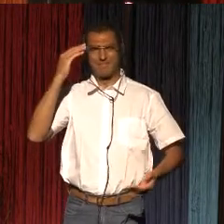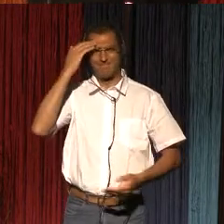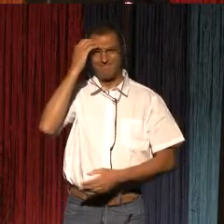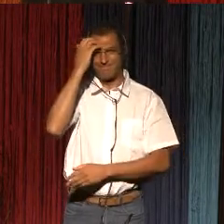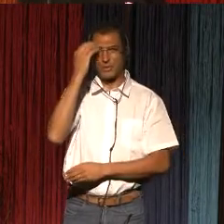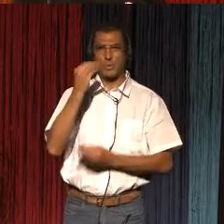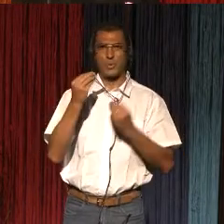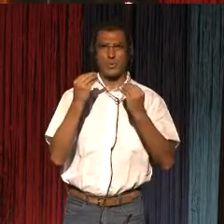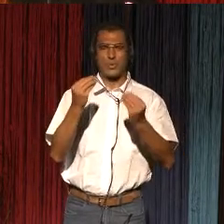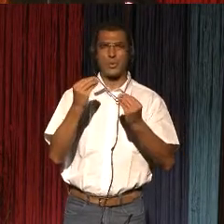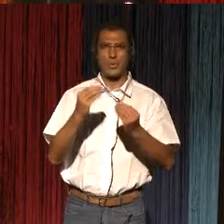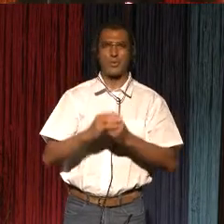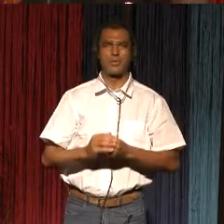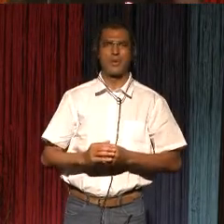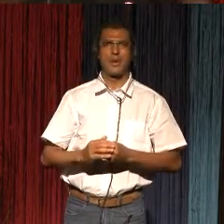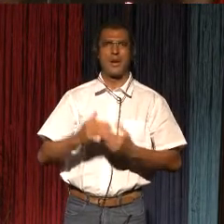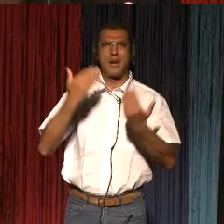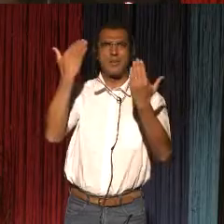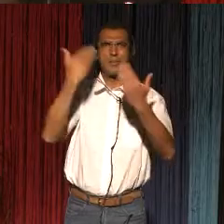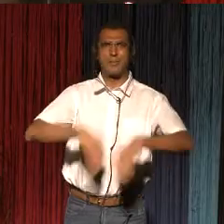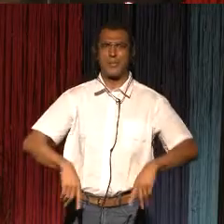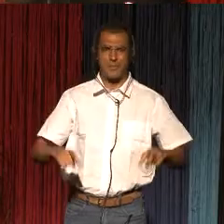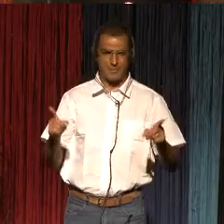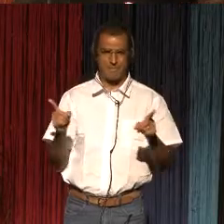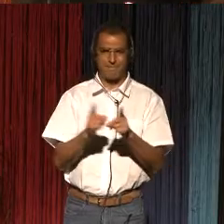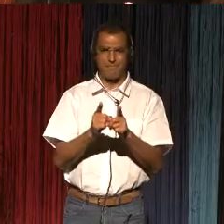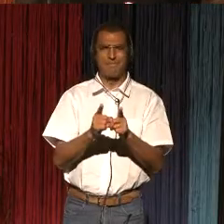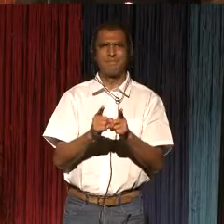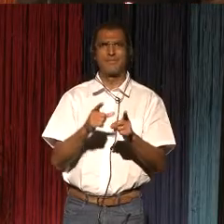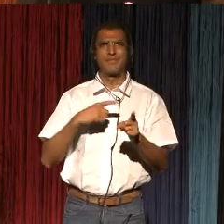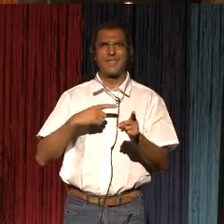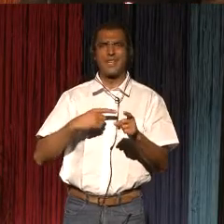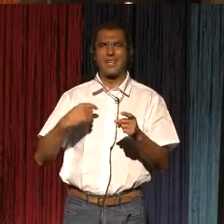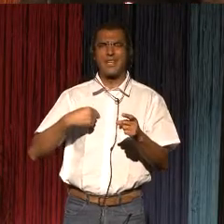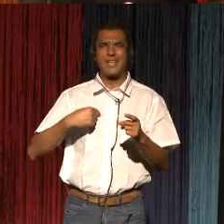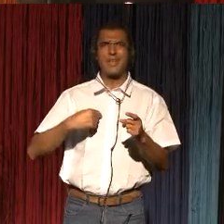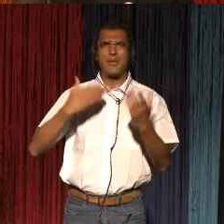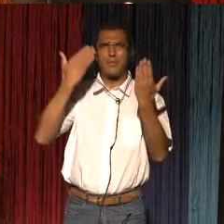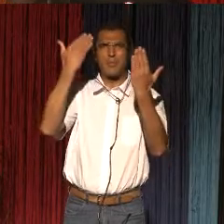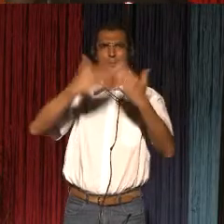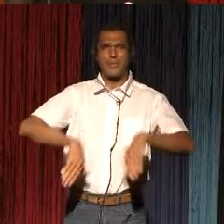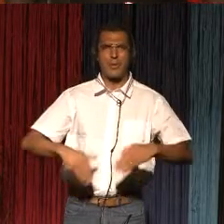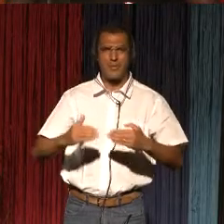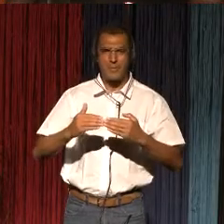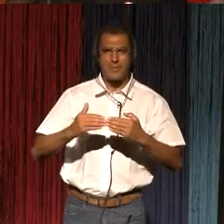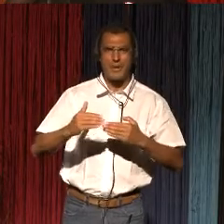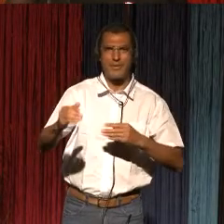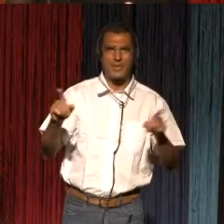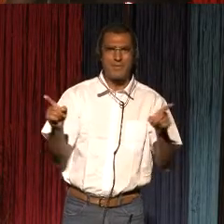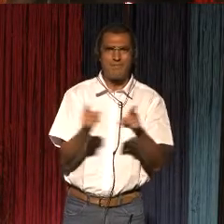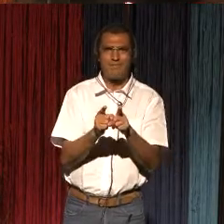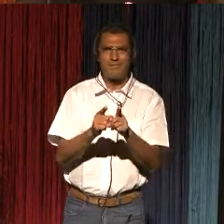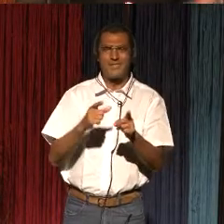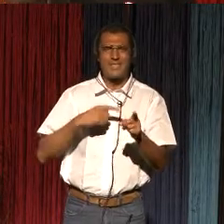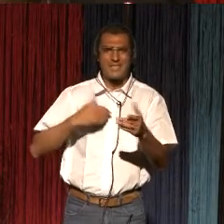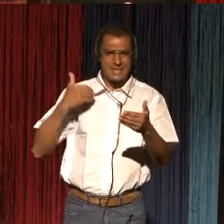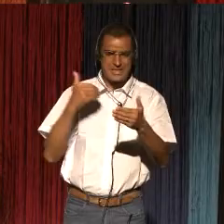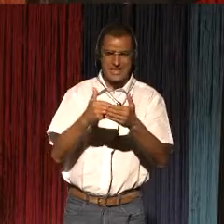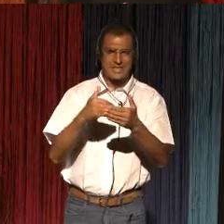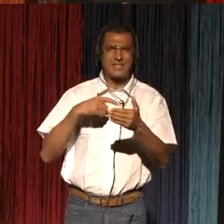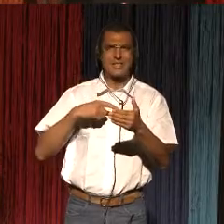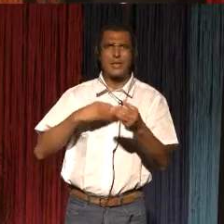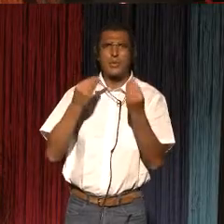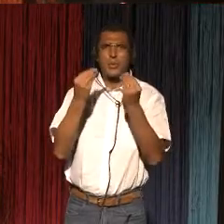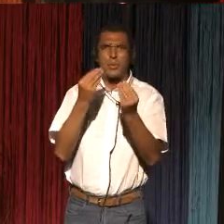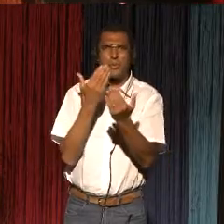provas acontecem num prazo muito curto. Você fala, nossa, como é que eu vou conseguir estudar para todas as matérias? Que